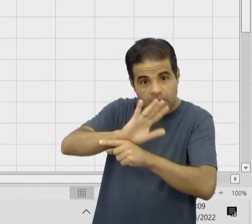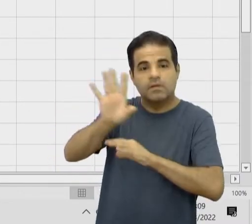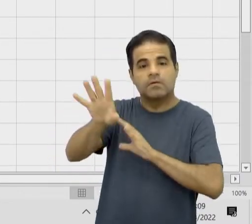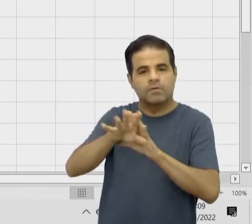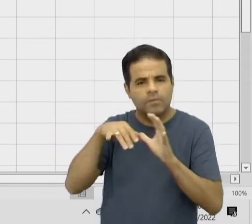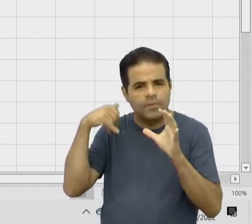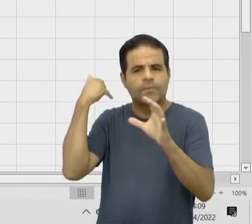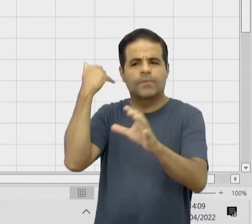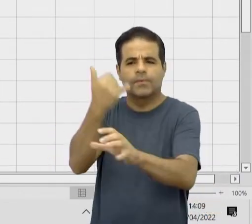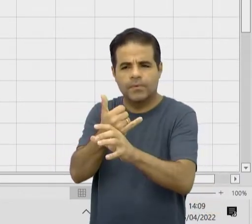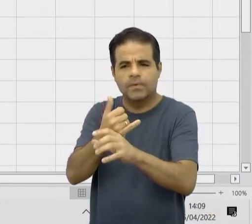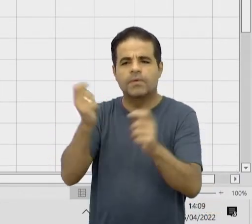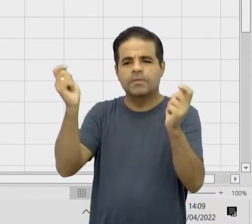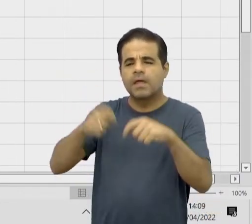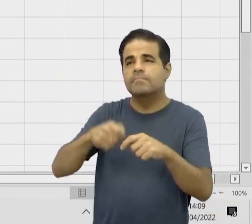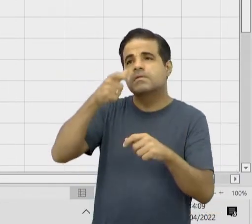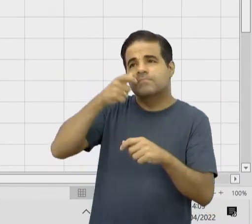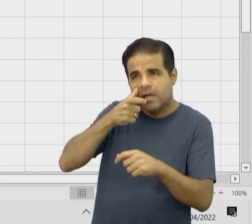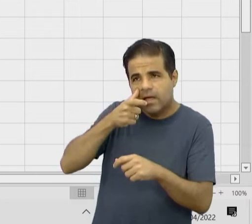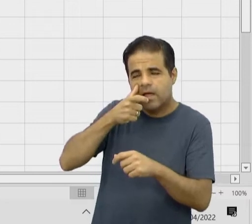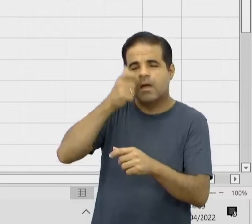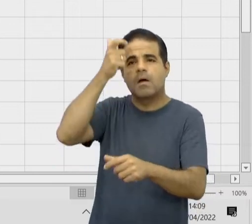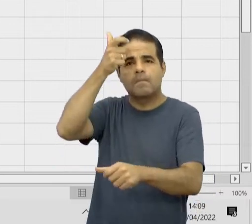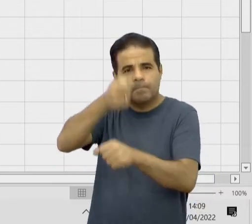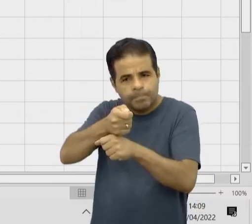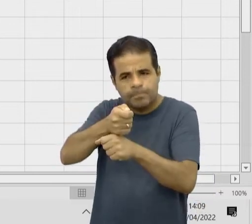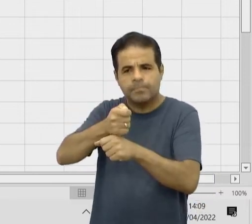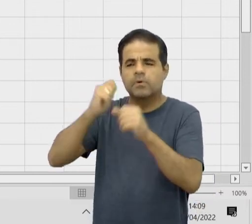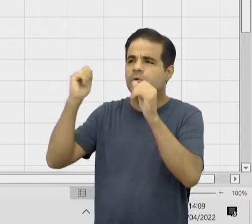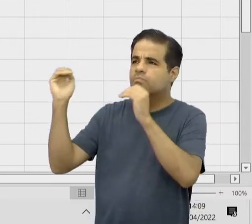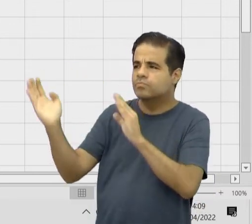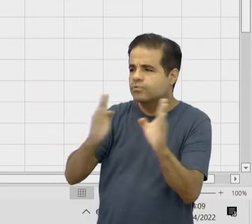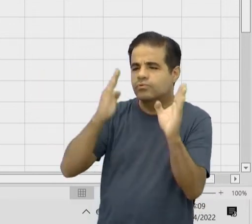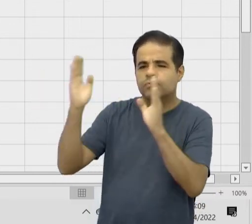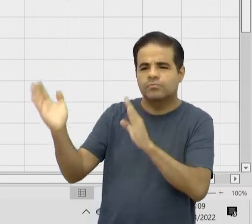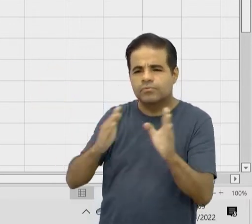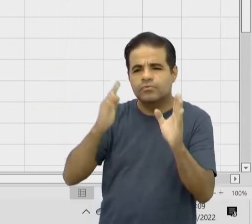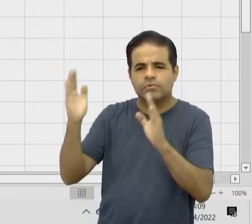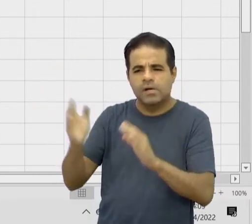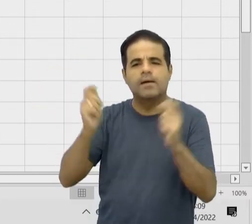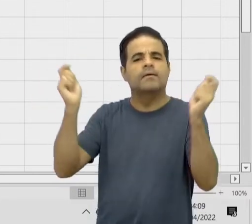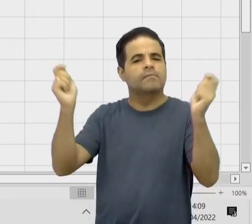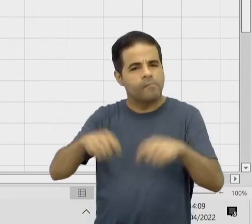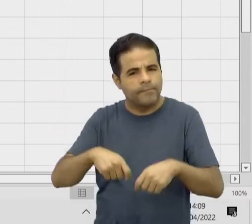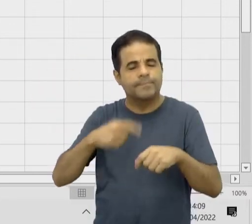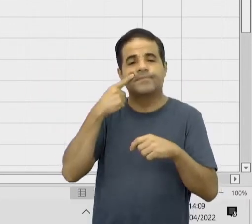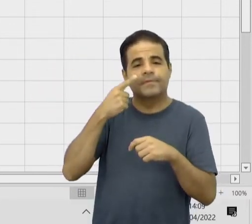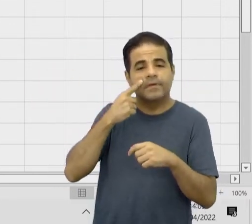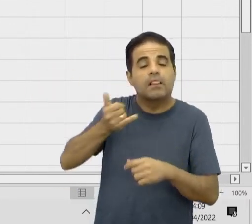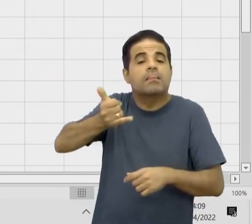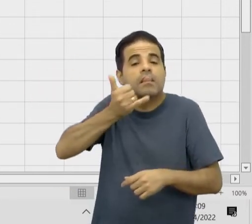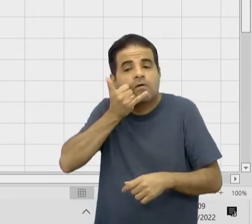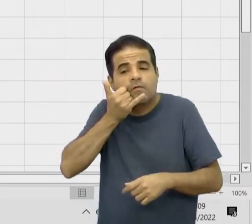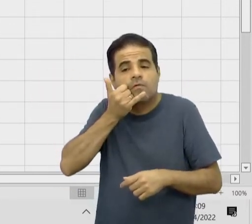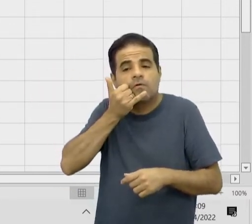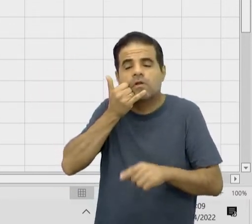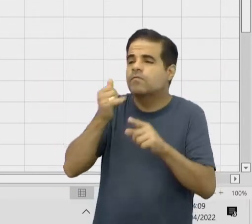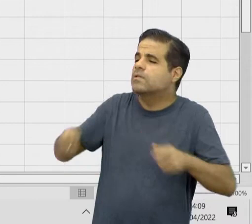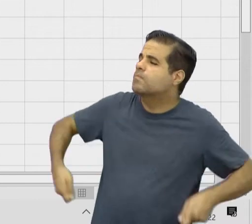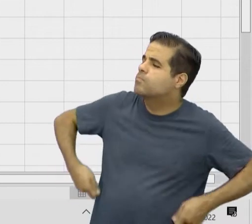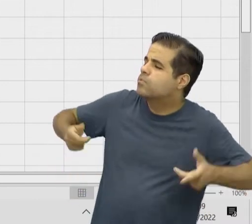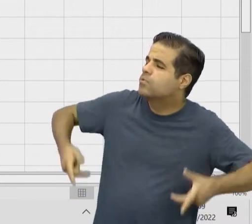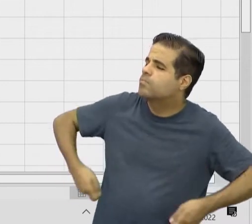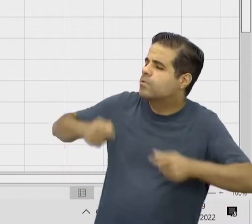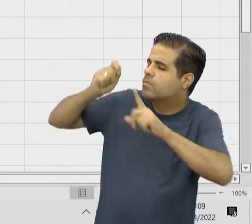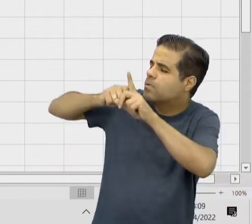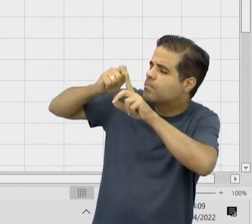né? Dá para eles pausarem, assistirem quantas vezes quiser, né? Silene, de telefone, quanto você gasta por